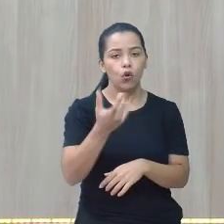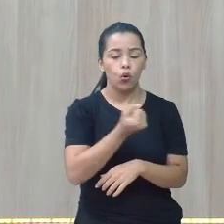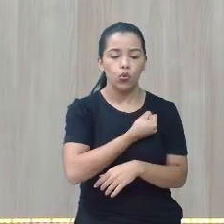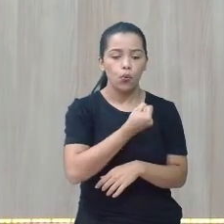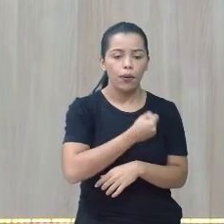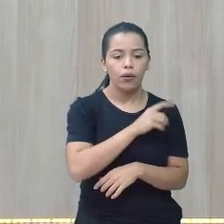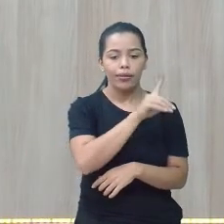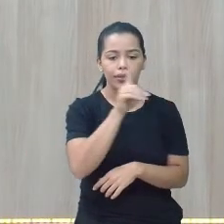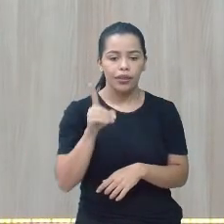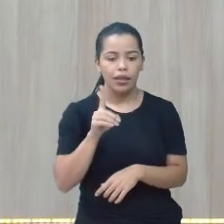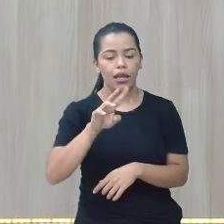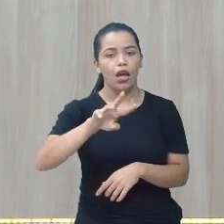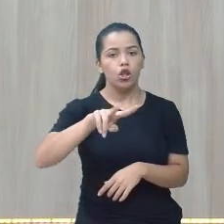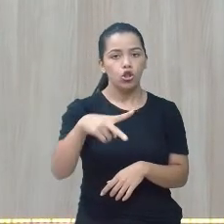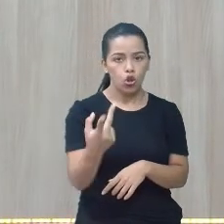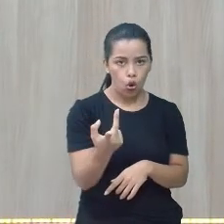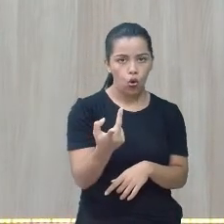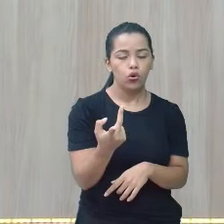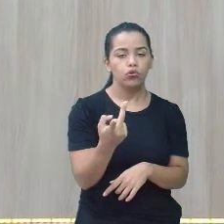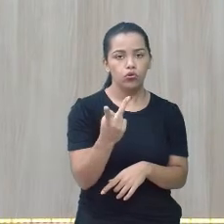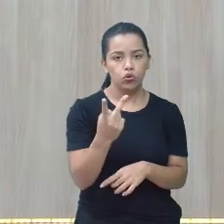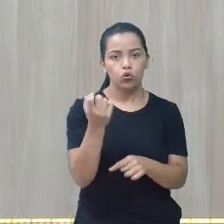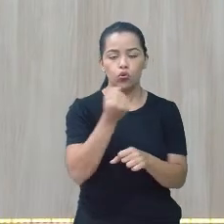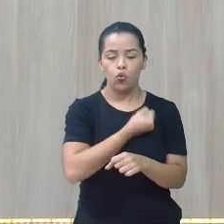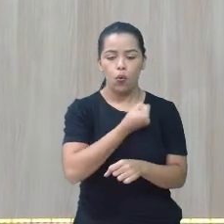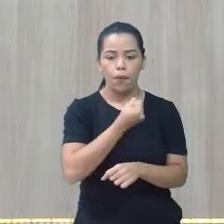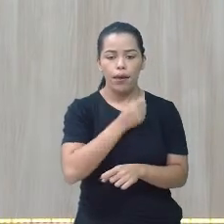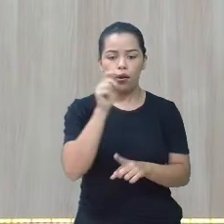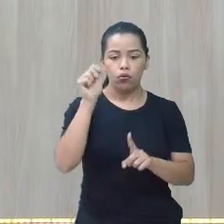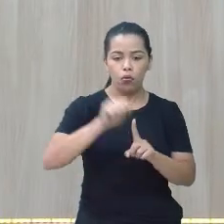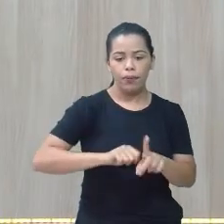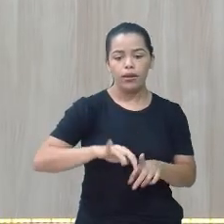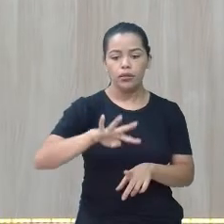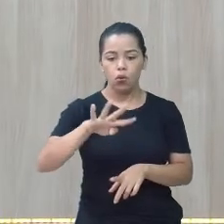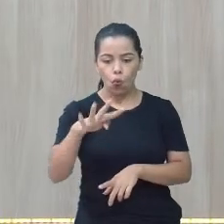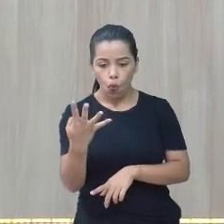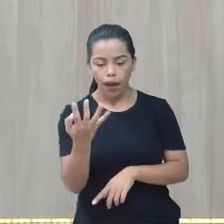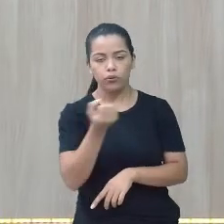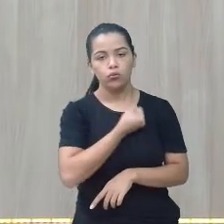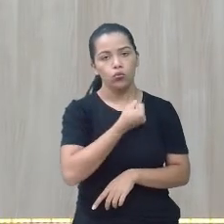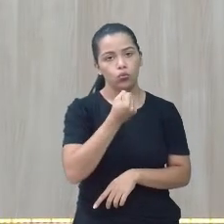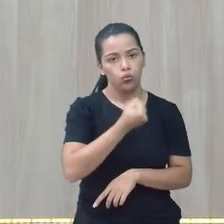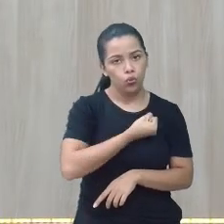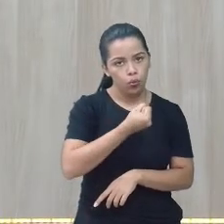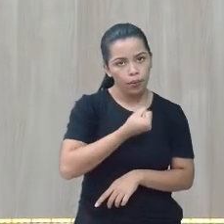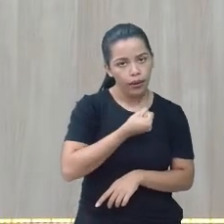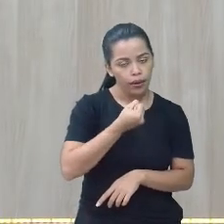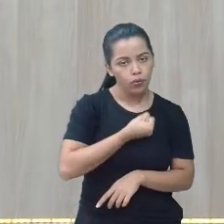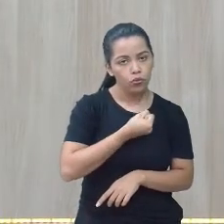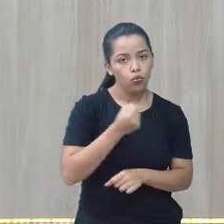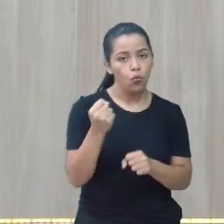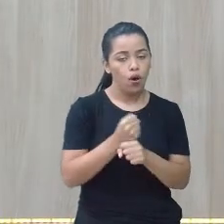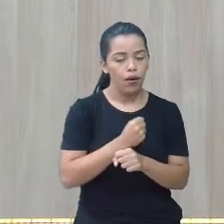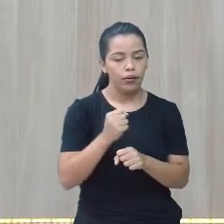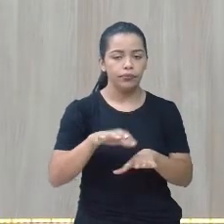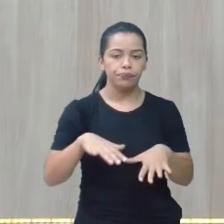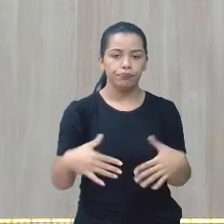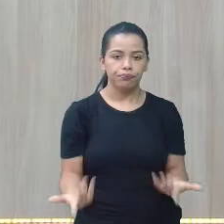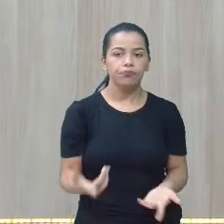você coloca lá na sua senha, tá bom? E para que essa interação com o aplicativo fique cada vez mais